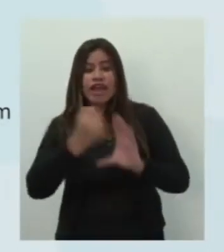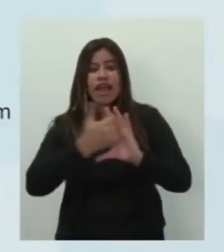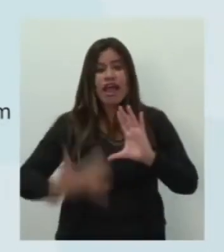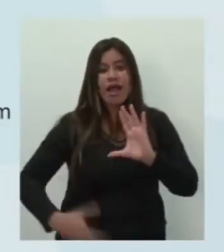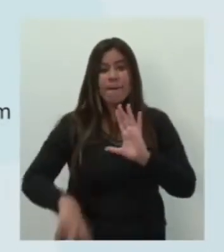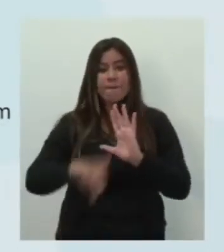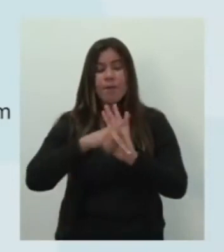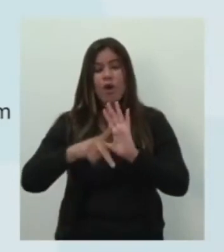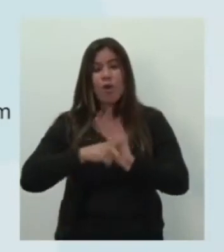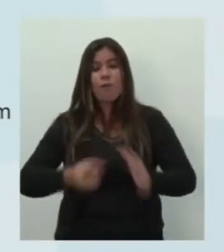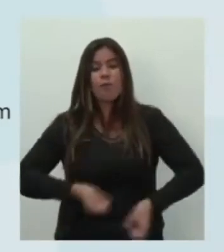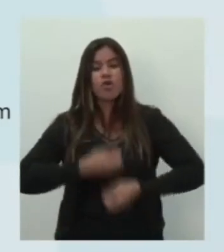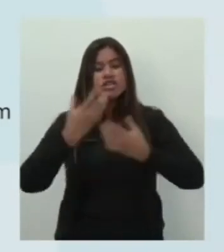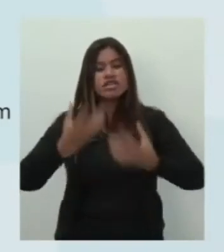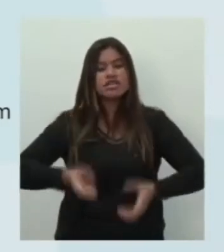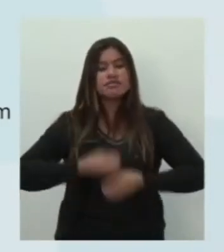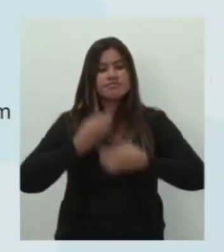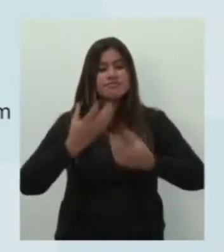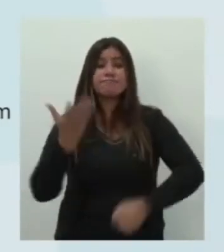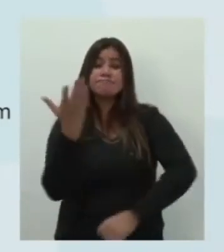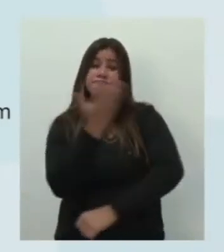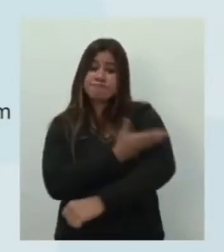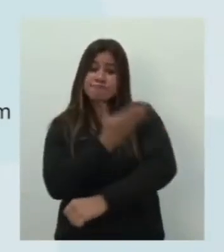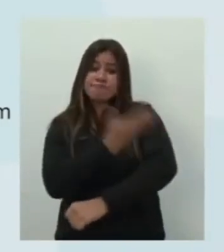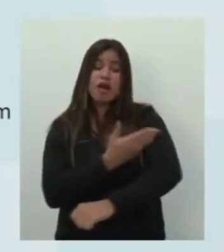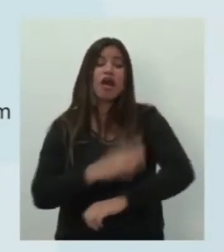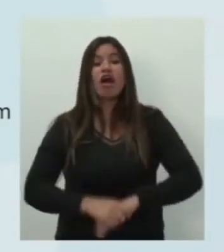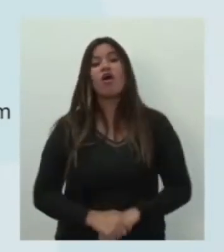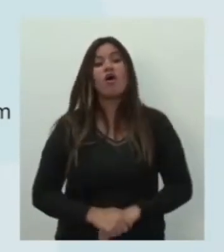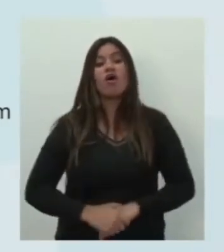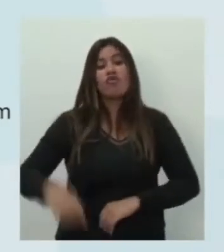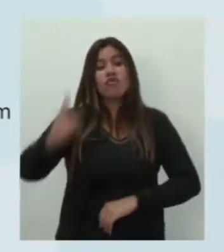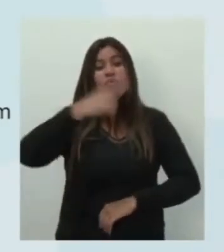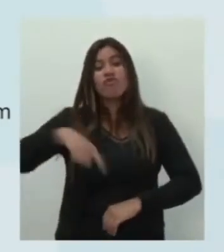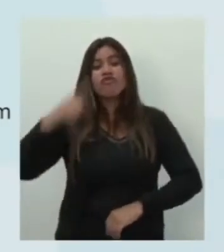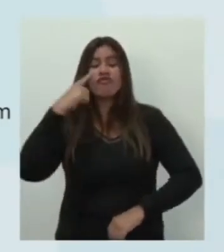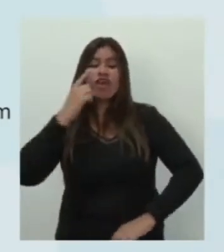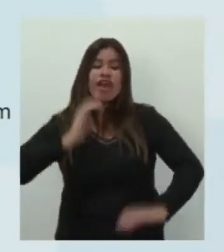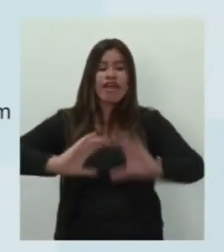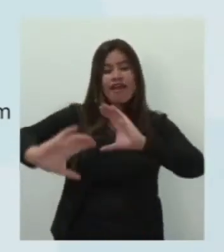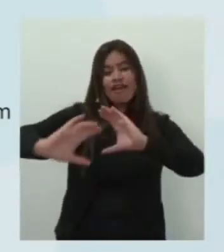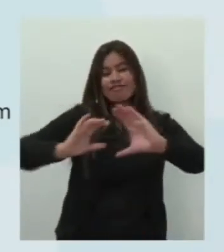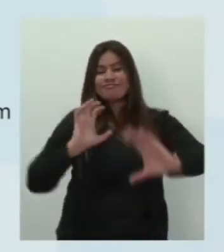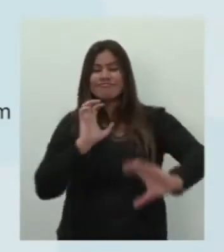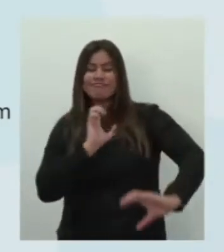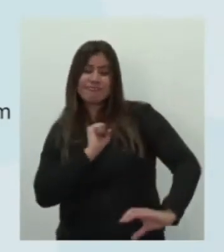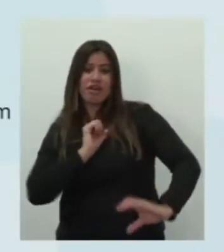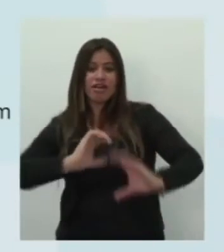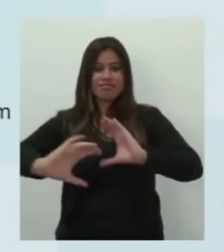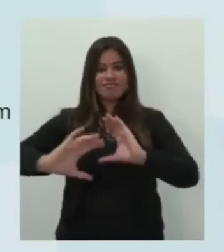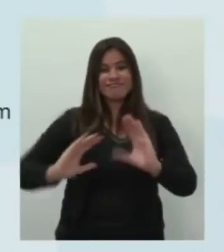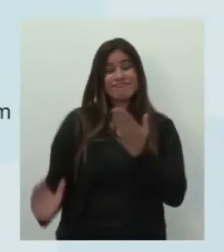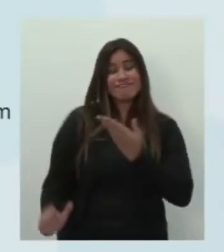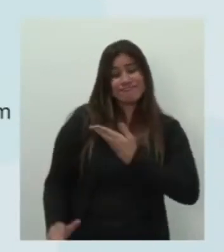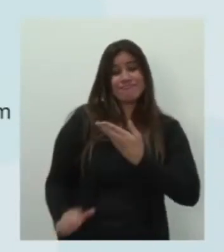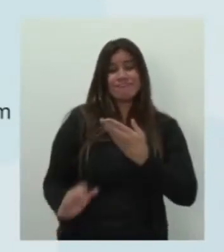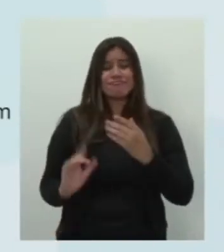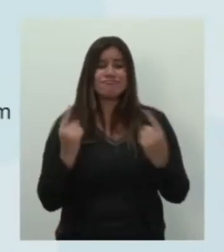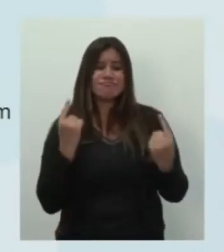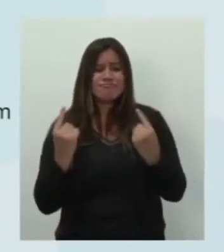poesias líricas medievais. Vamos diferenciar cantigas de amor de cantigas de amigo e